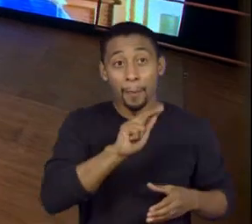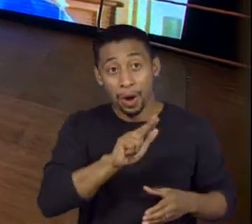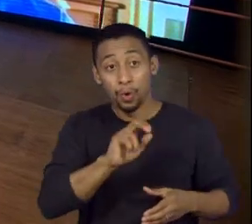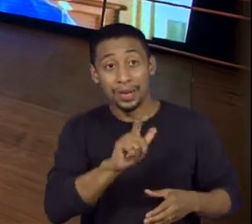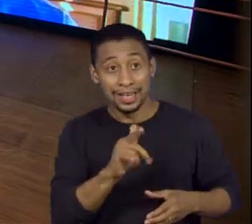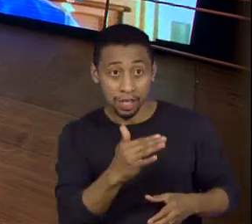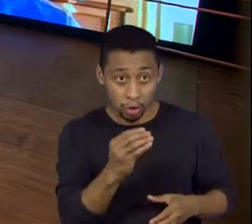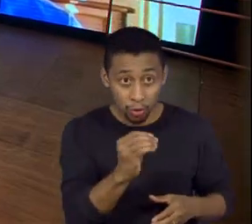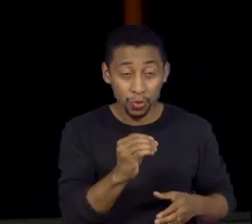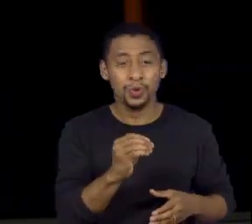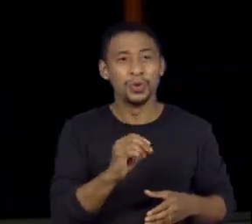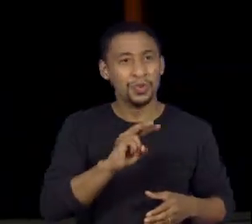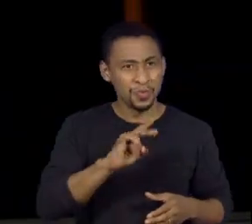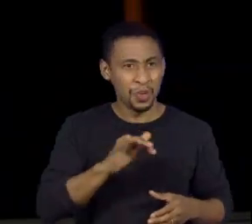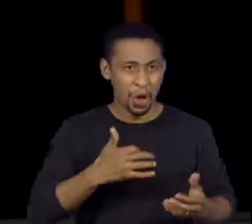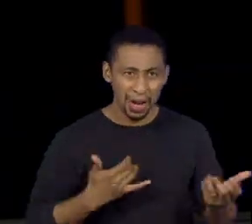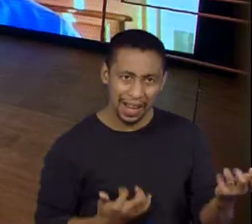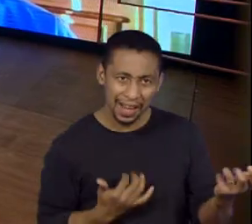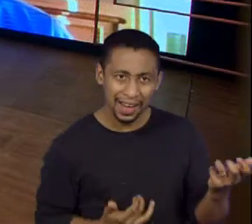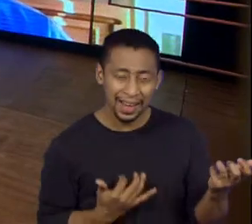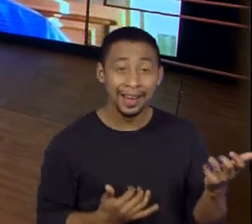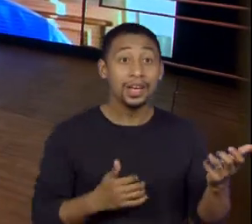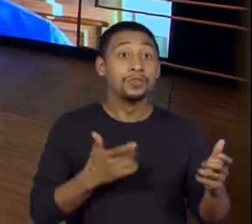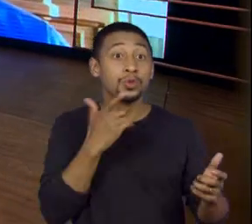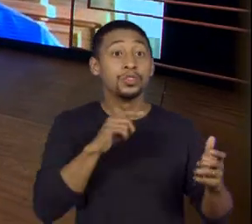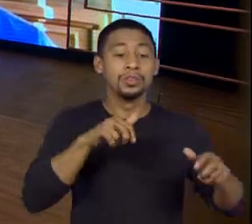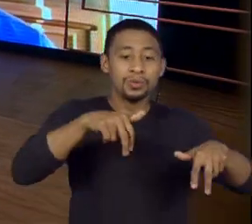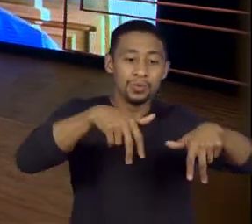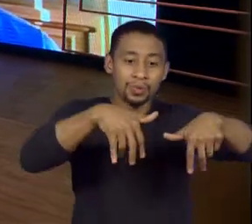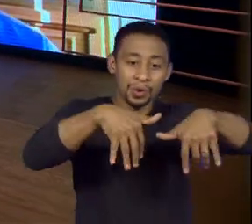dançar no palco. Como é que você conseguiu isso?